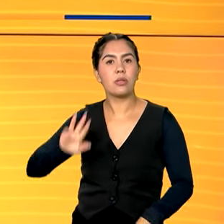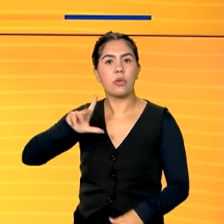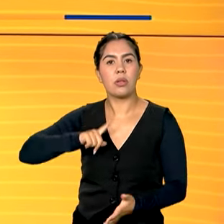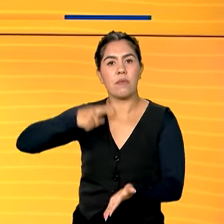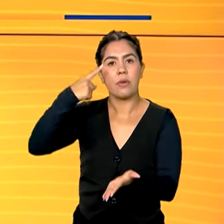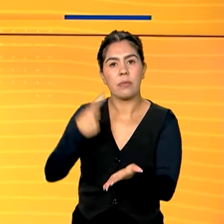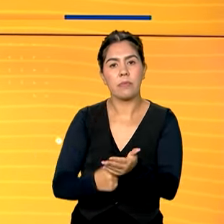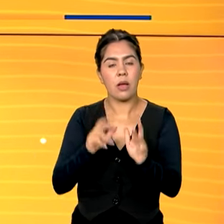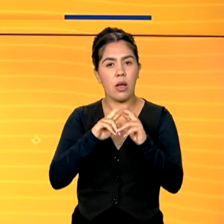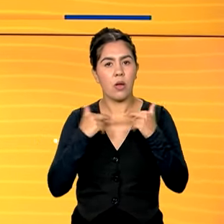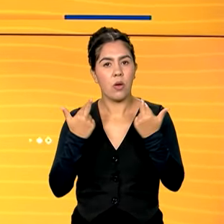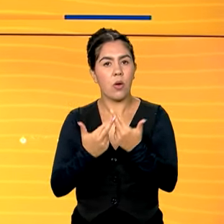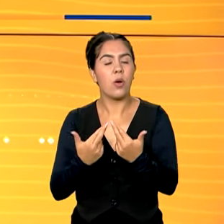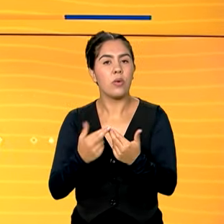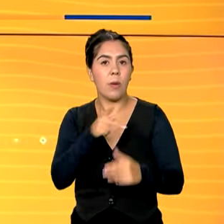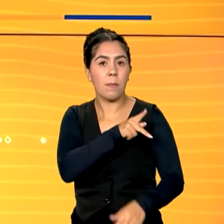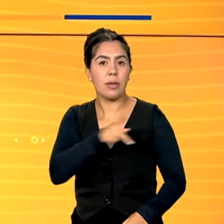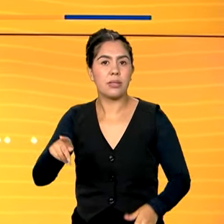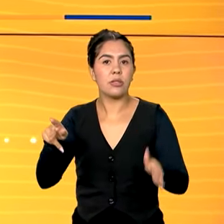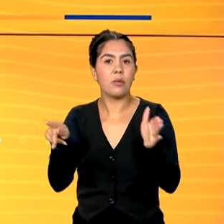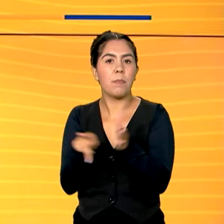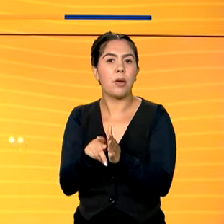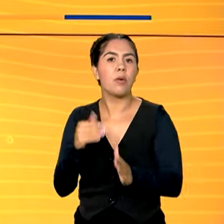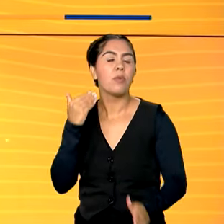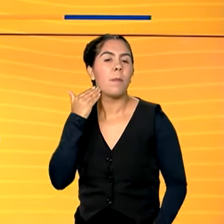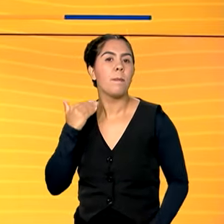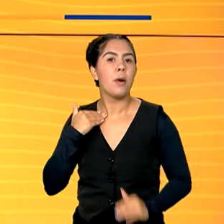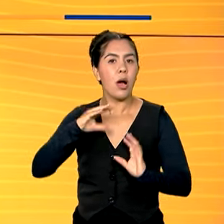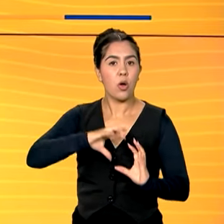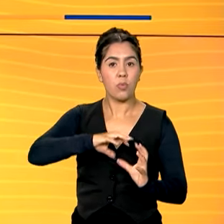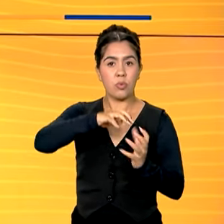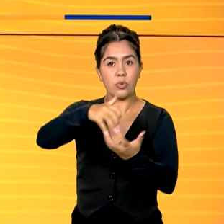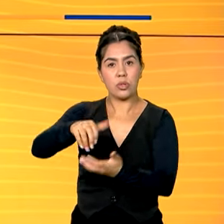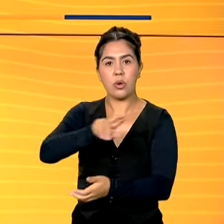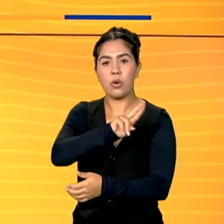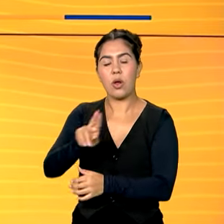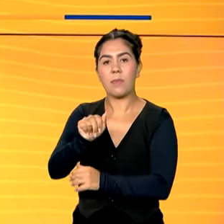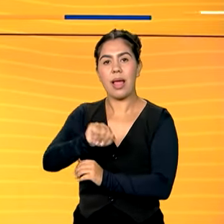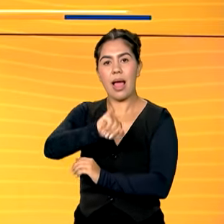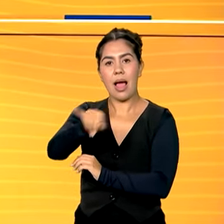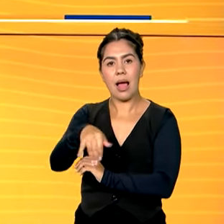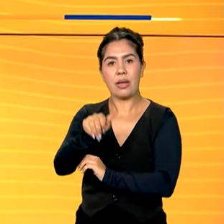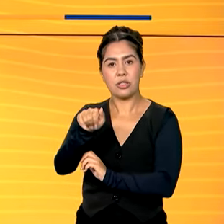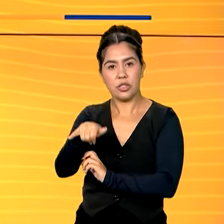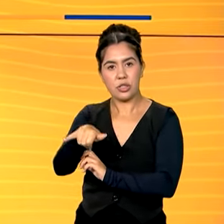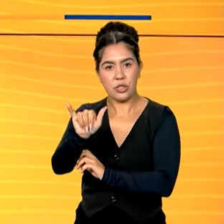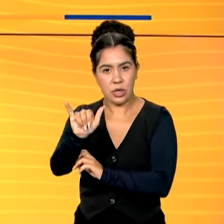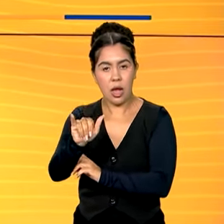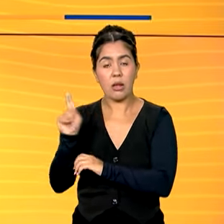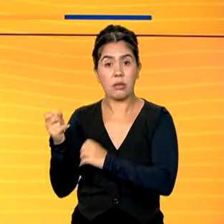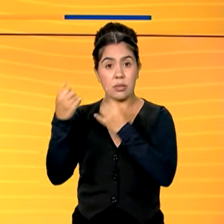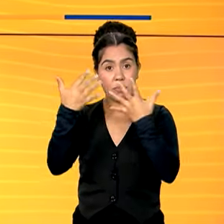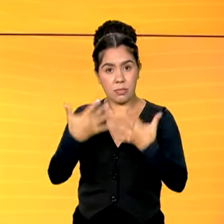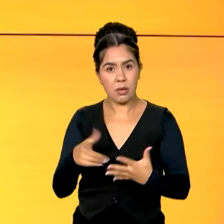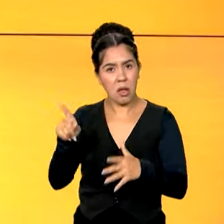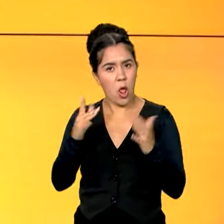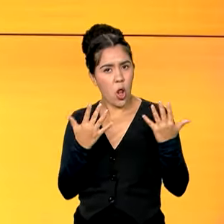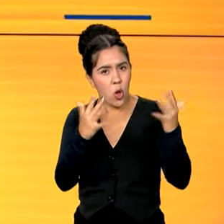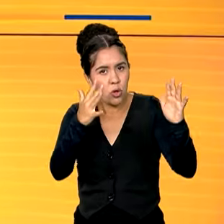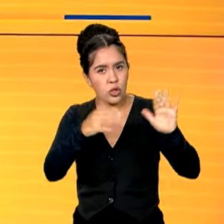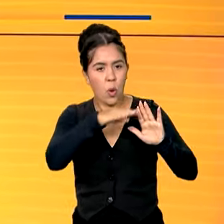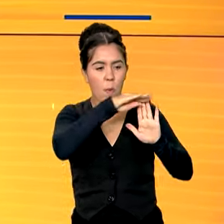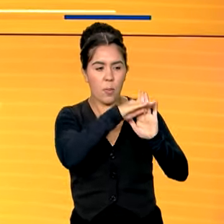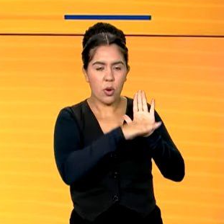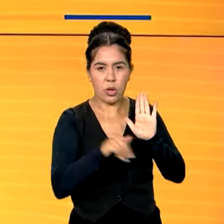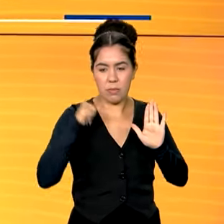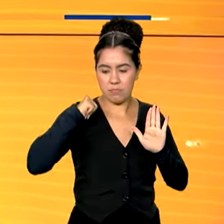com o presidente do Banco Mundial, Ajay Banga. Nas redes sociais, Lula disse que Banga elogiou o Bolsa Família, o